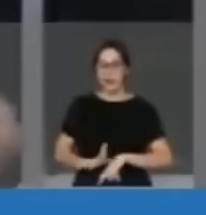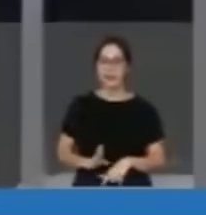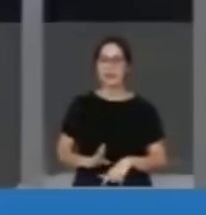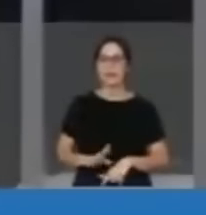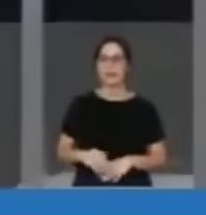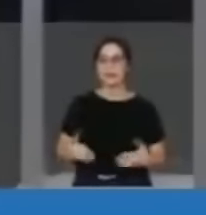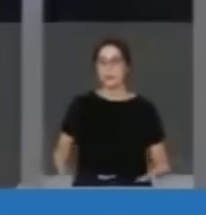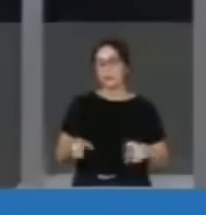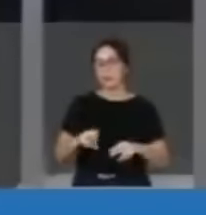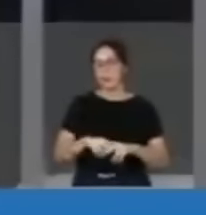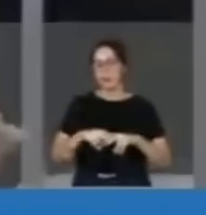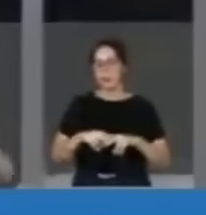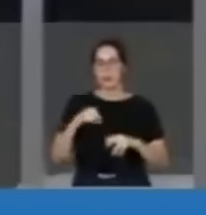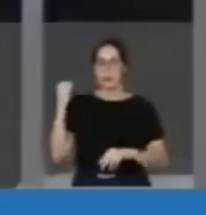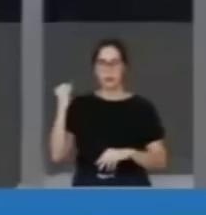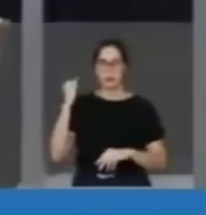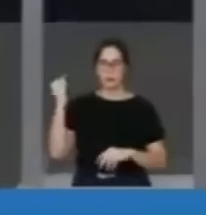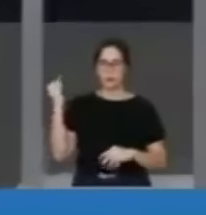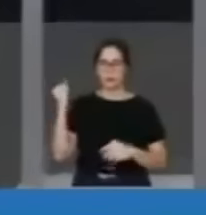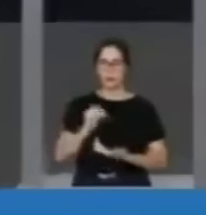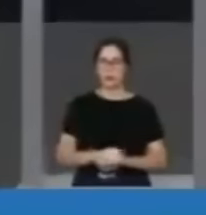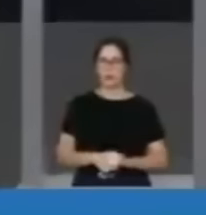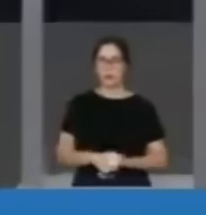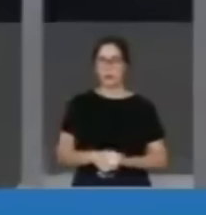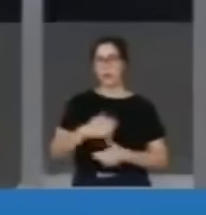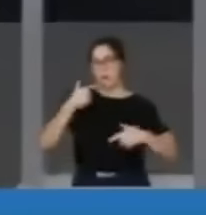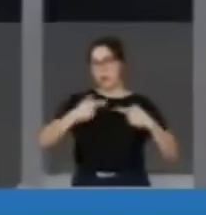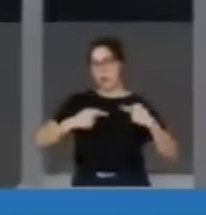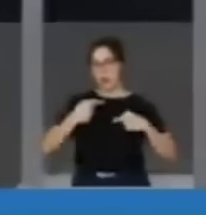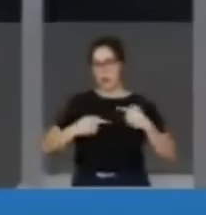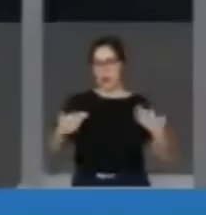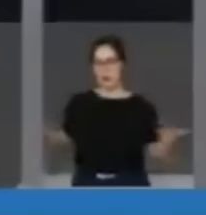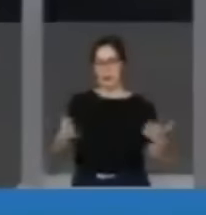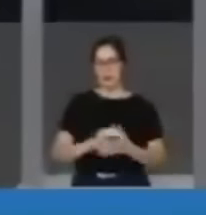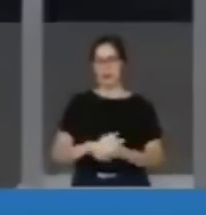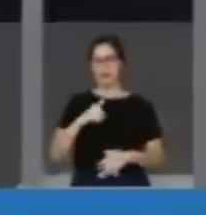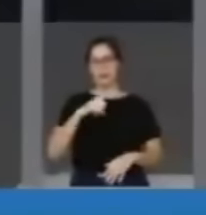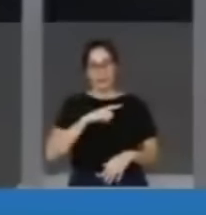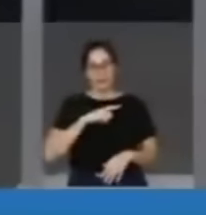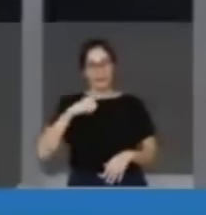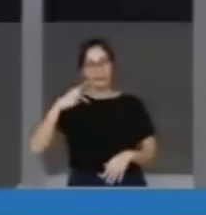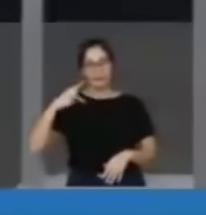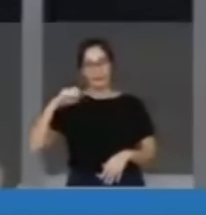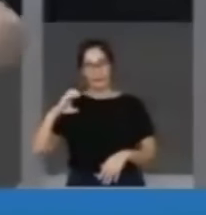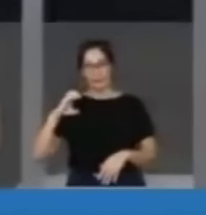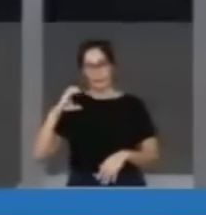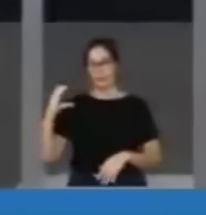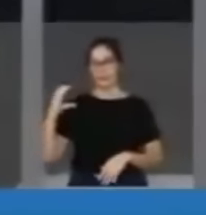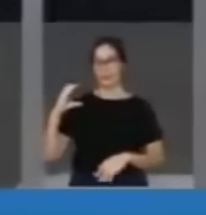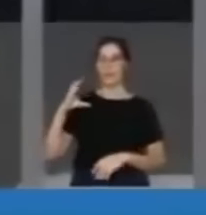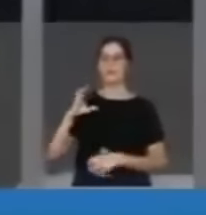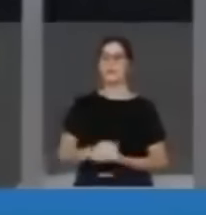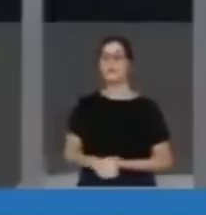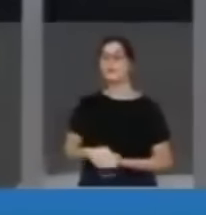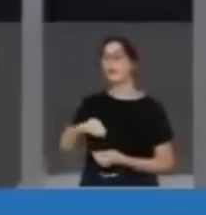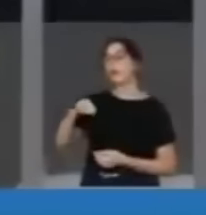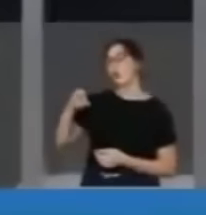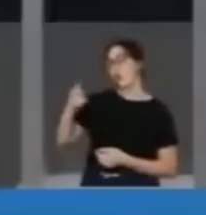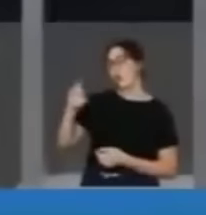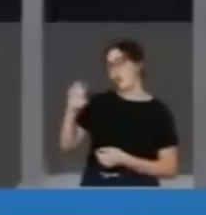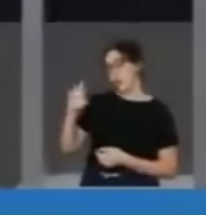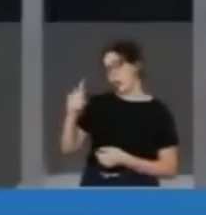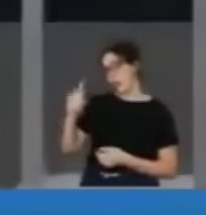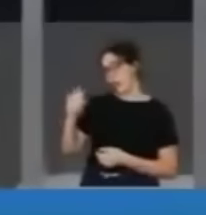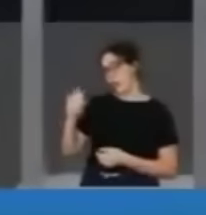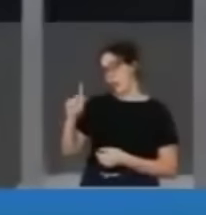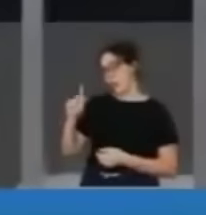nossa gente. Por isso é fundamental fazer esse debate. Já tem a PEC aqui de Reginaldo Lopes, tem do senador Paim, tem